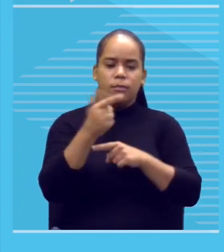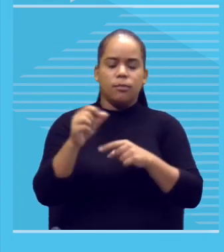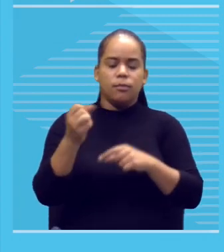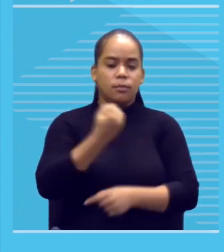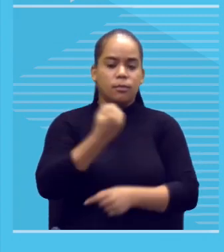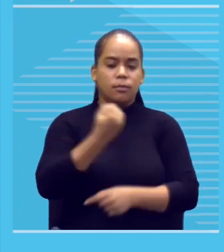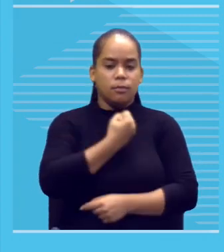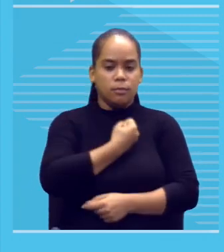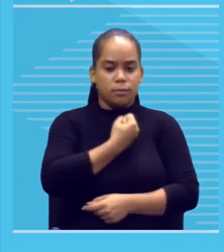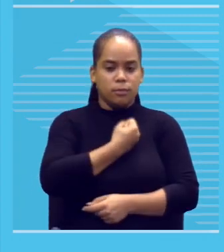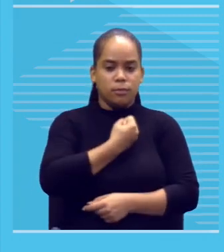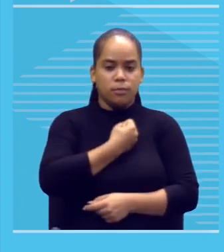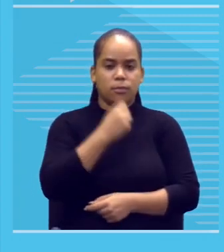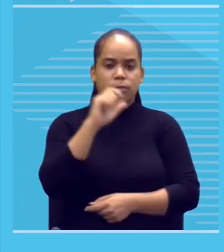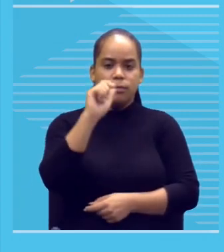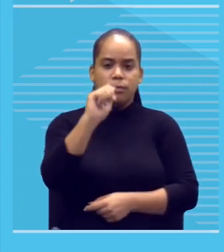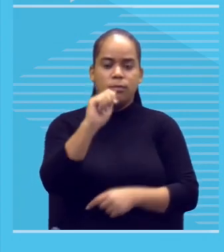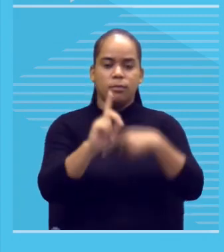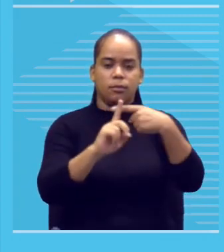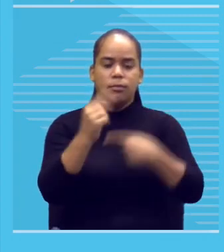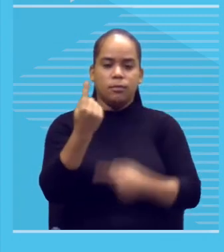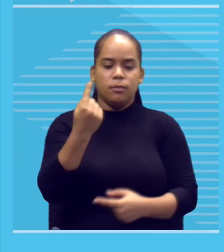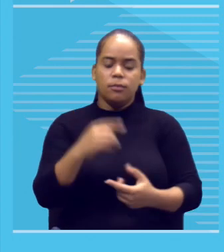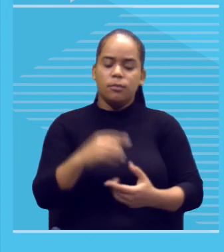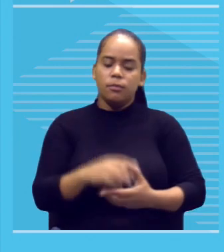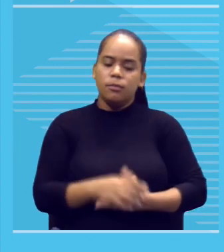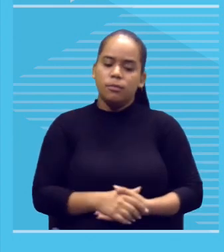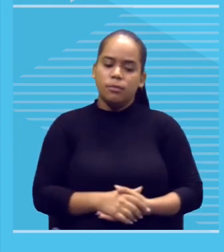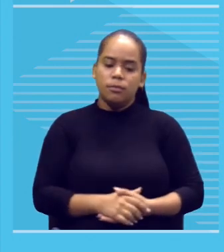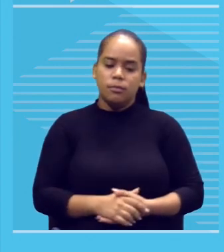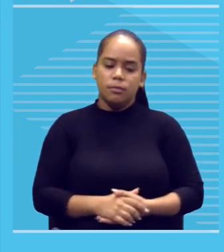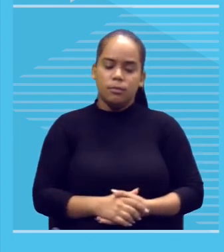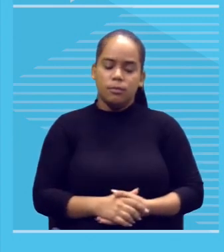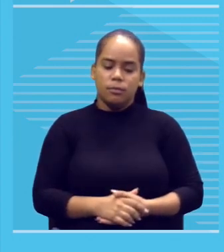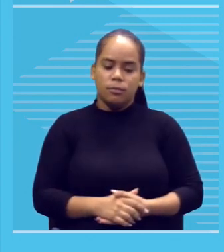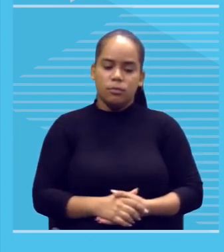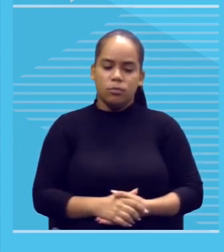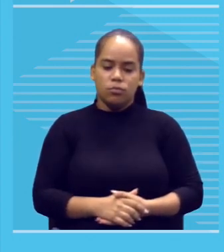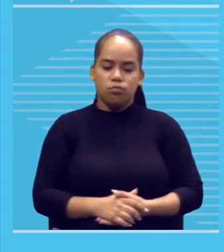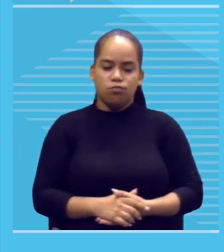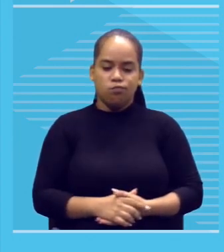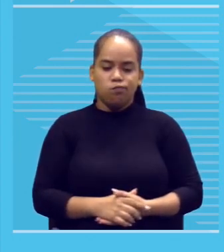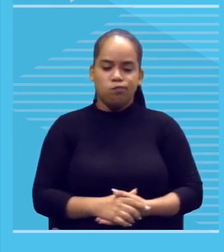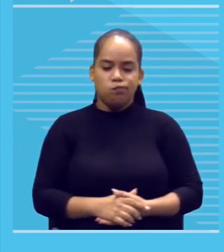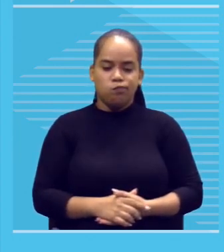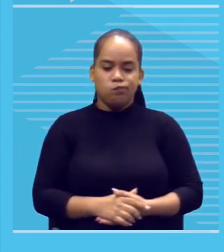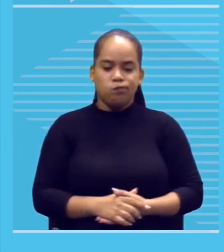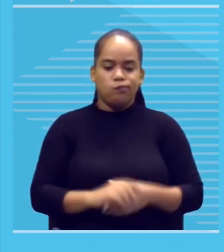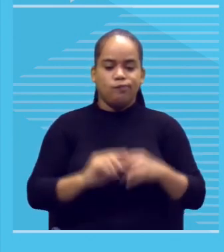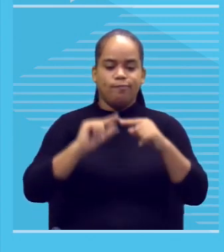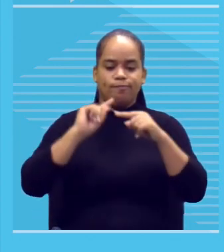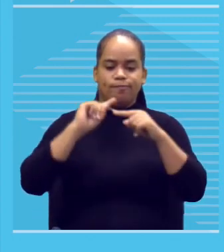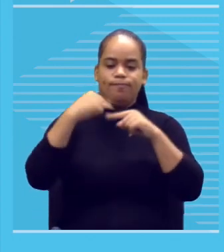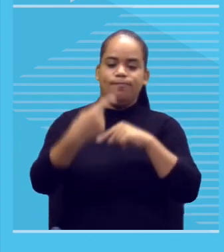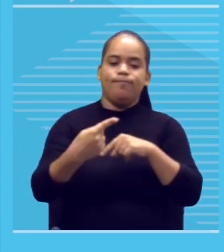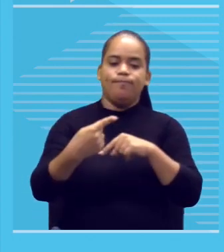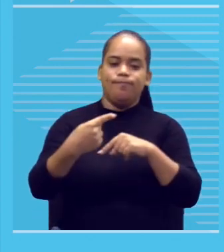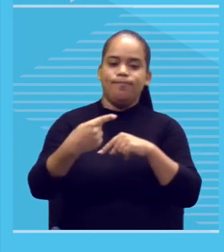é a mais um a mais um depois